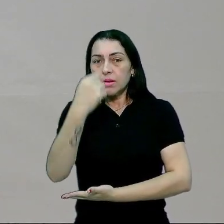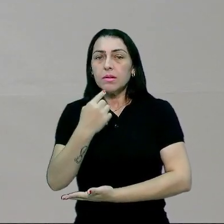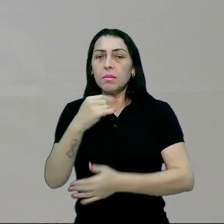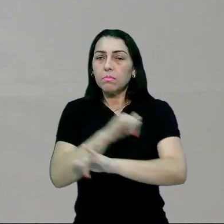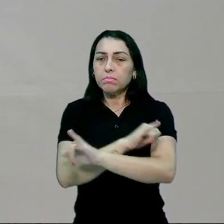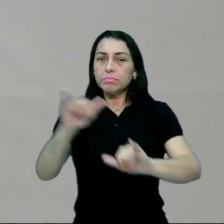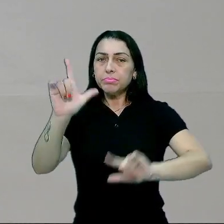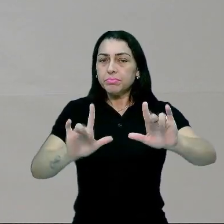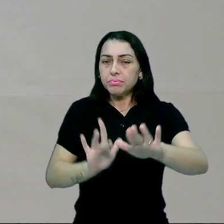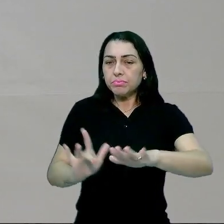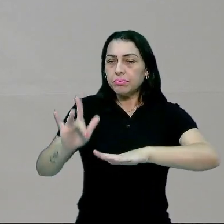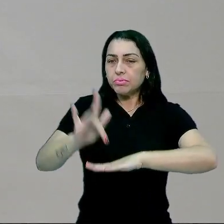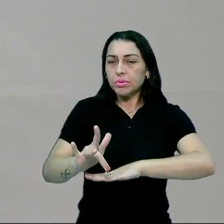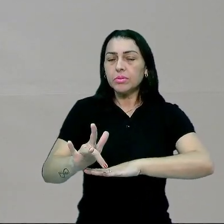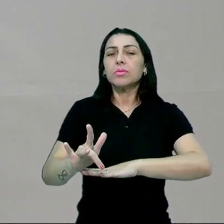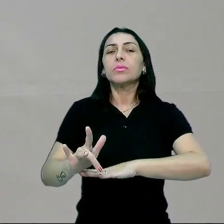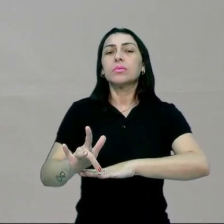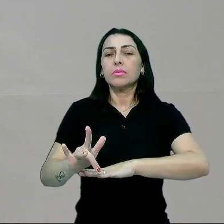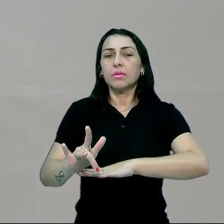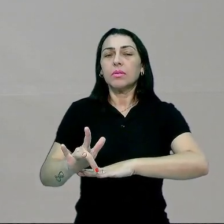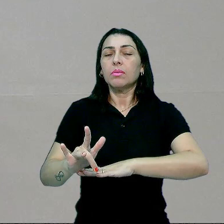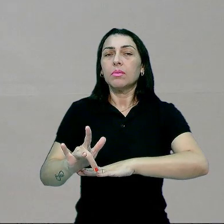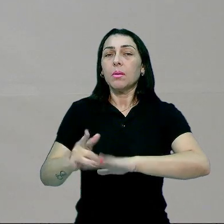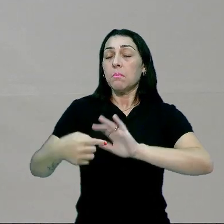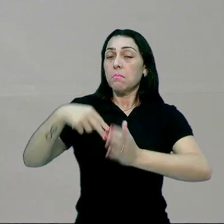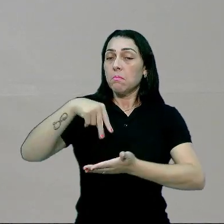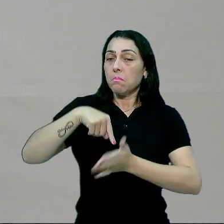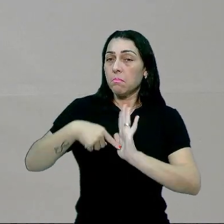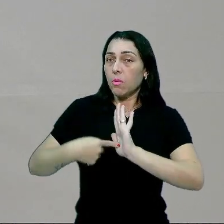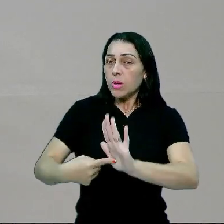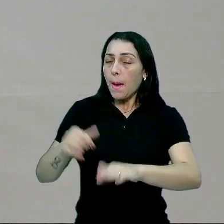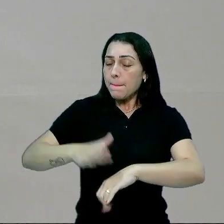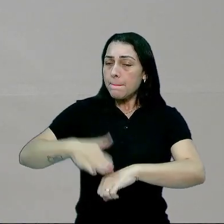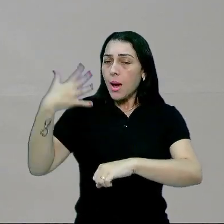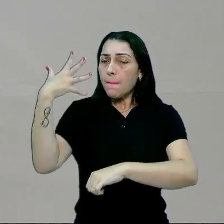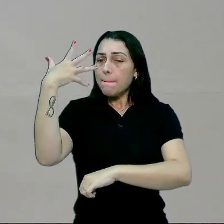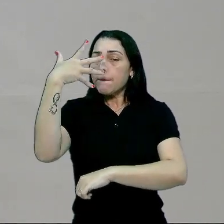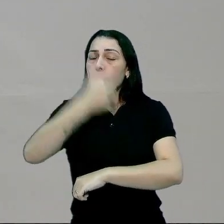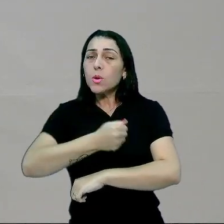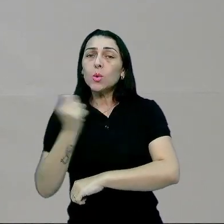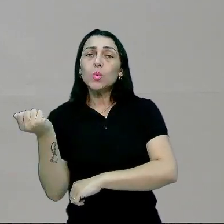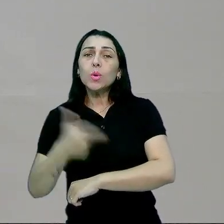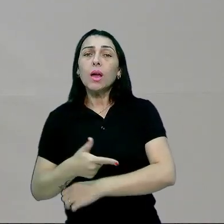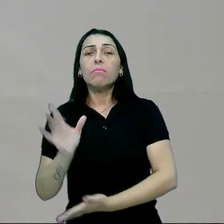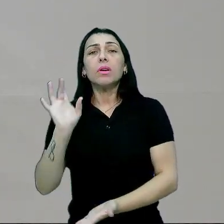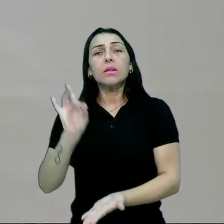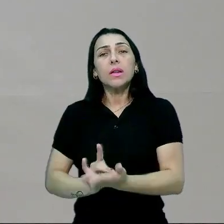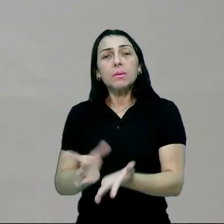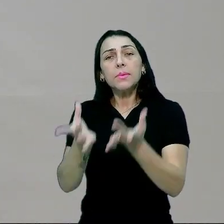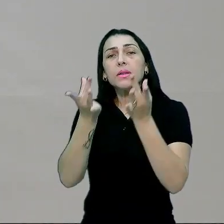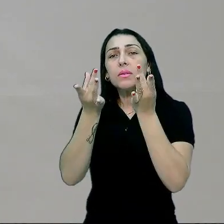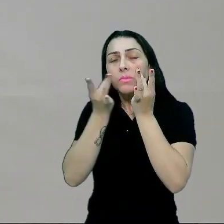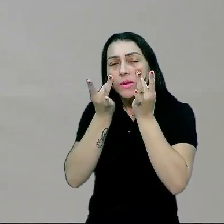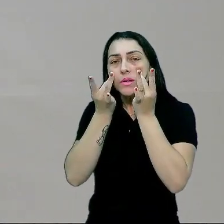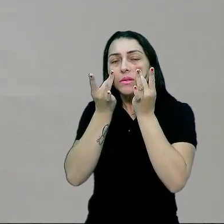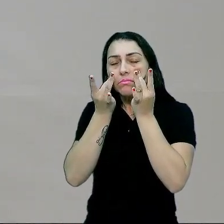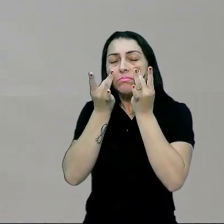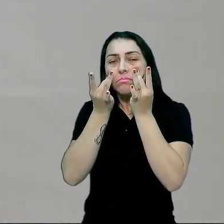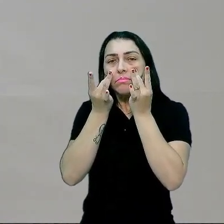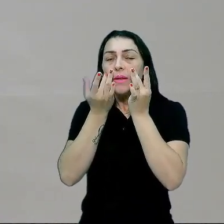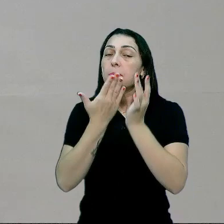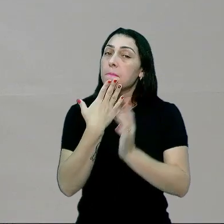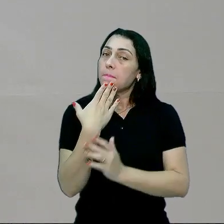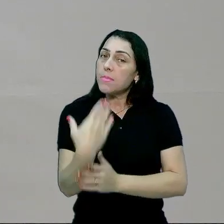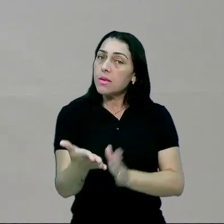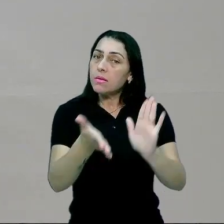publicar nas redes sociais, para aparecer até mais bonito do que aquilo que eu sou pessoalmente. Então, esse